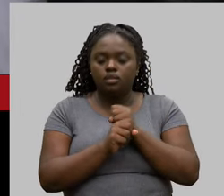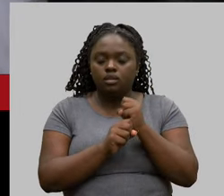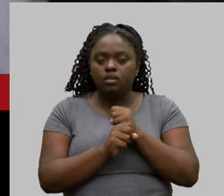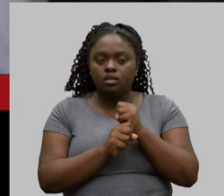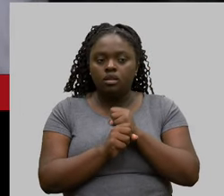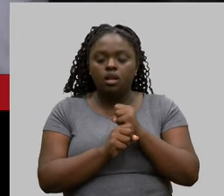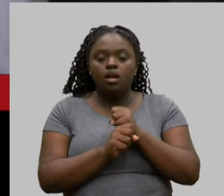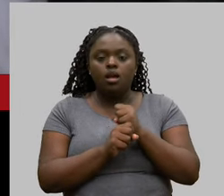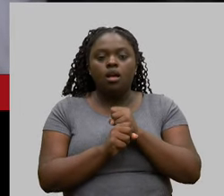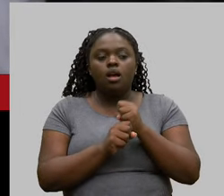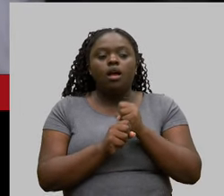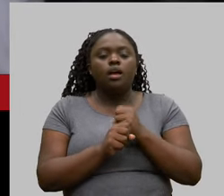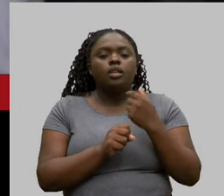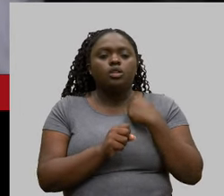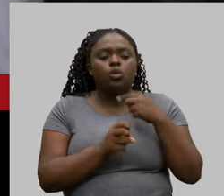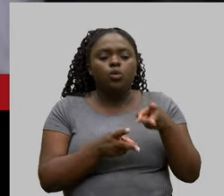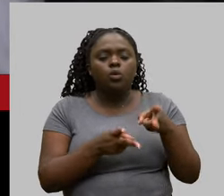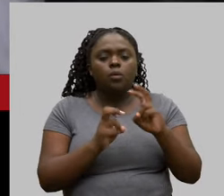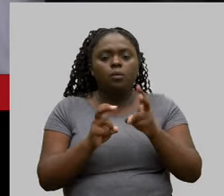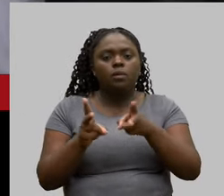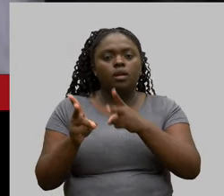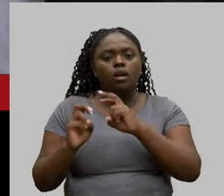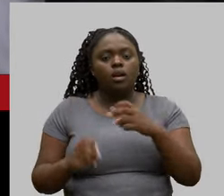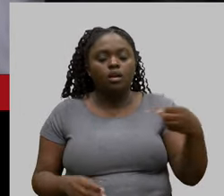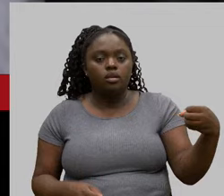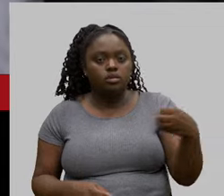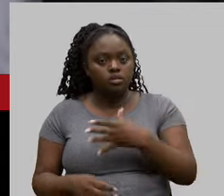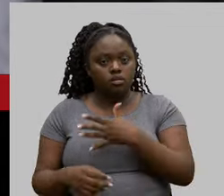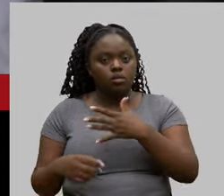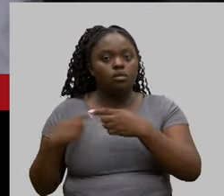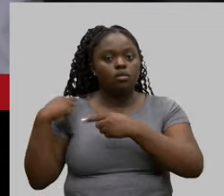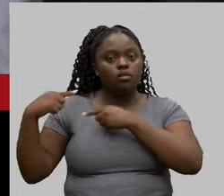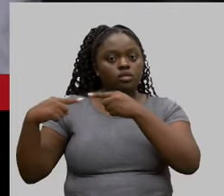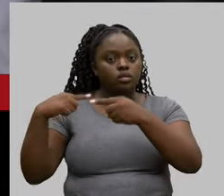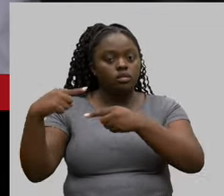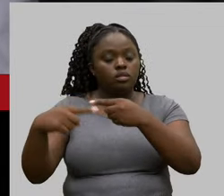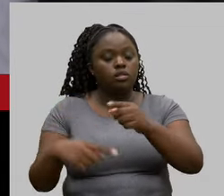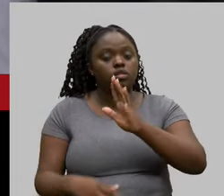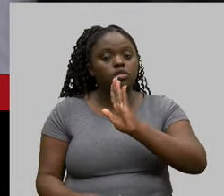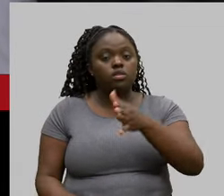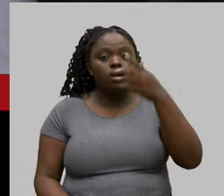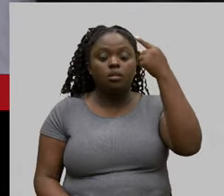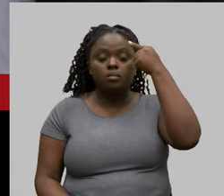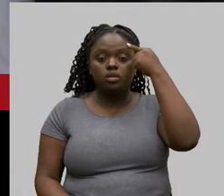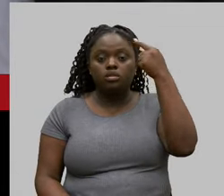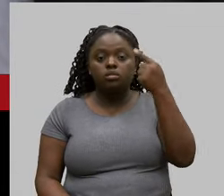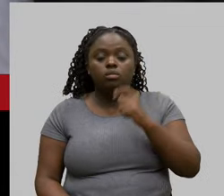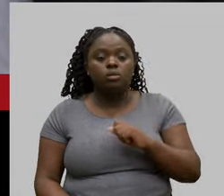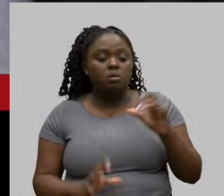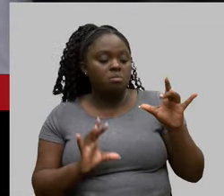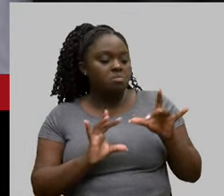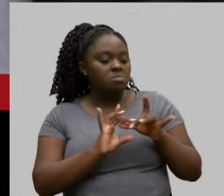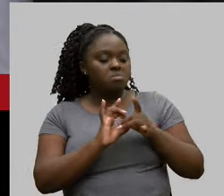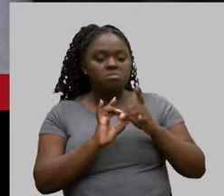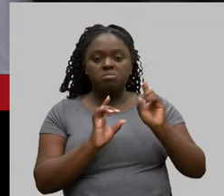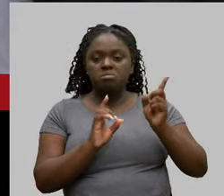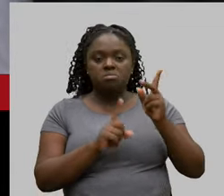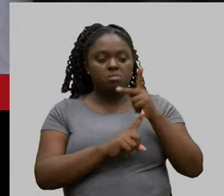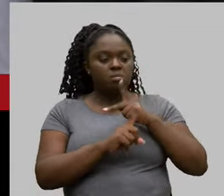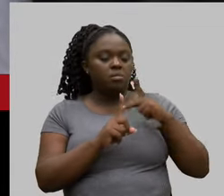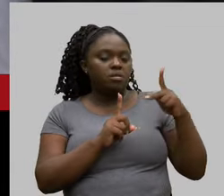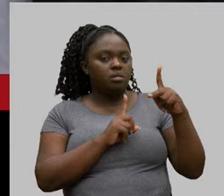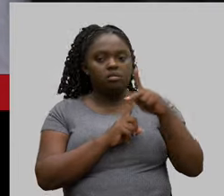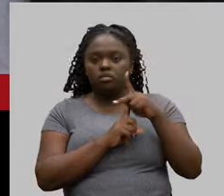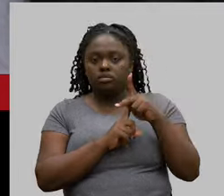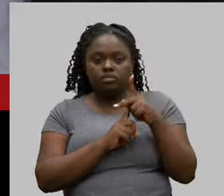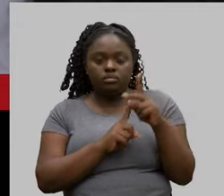vendo as novas gerações inclusive já pensando em não se vincular à Previdência Social se assim for possível